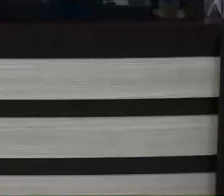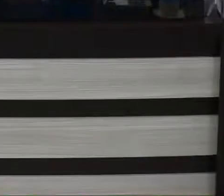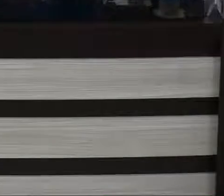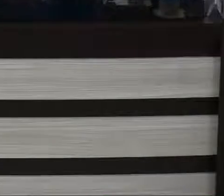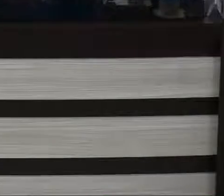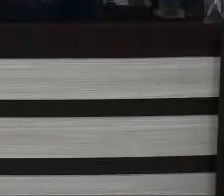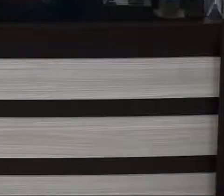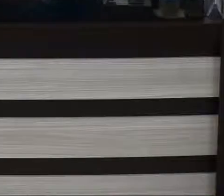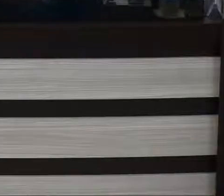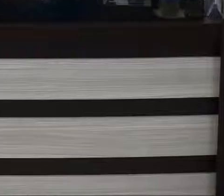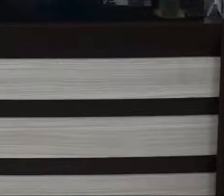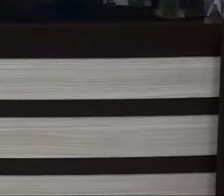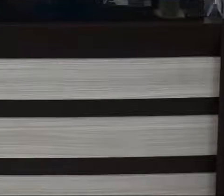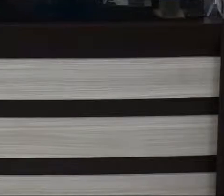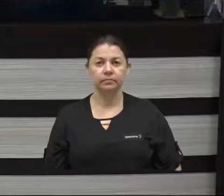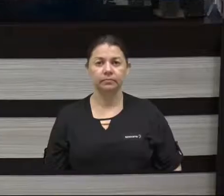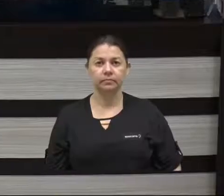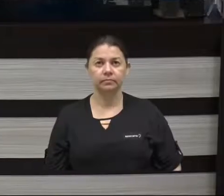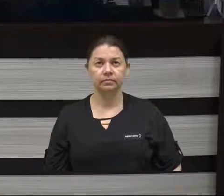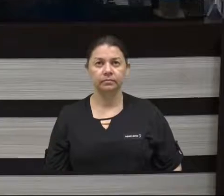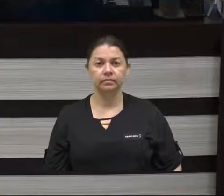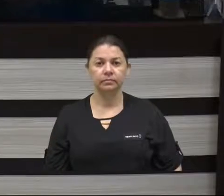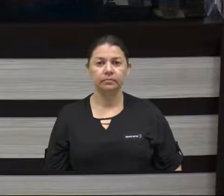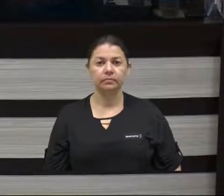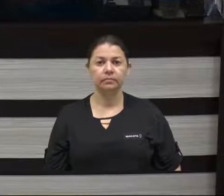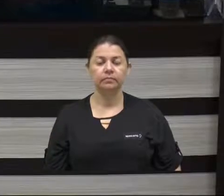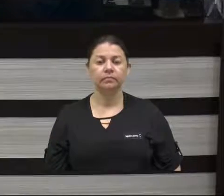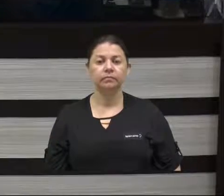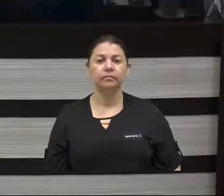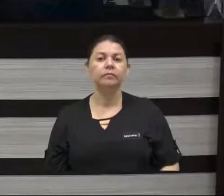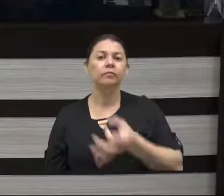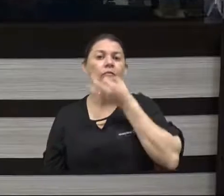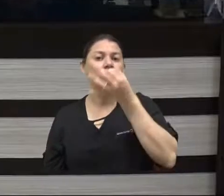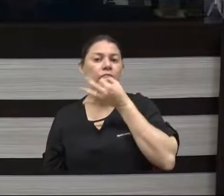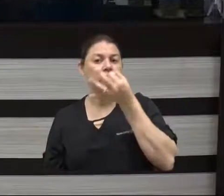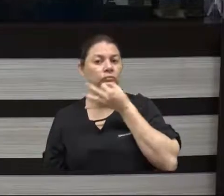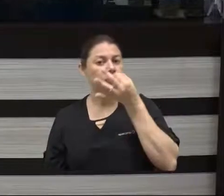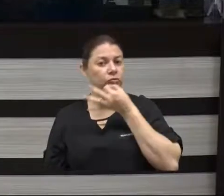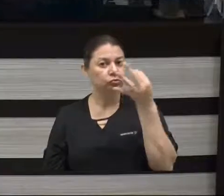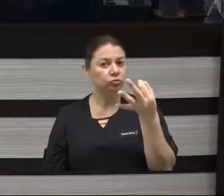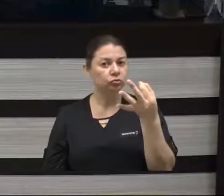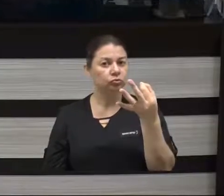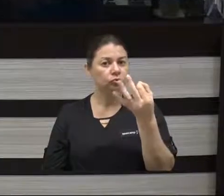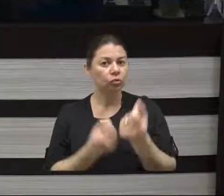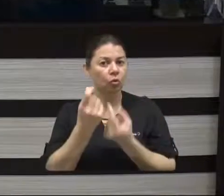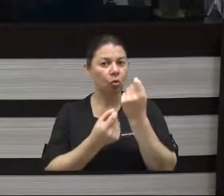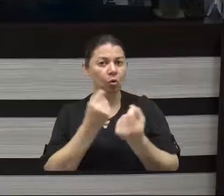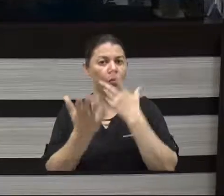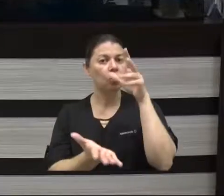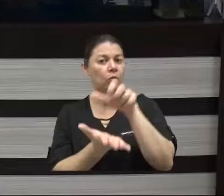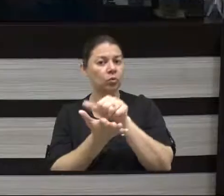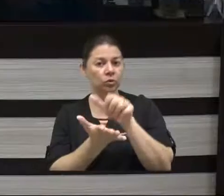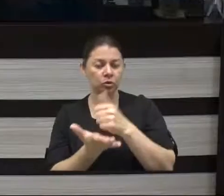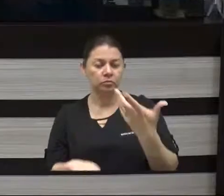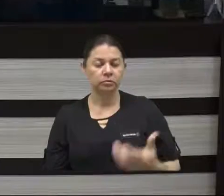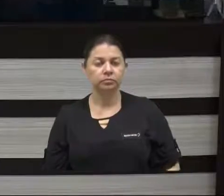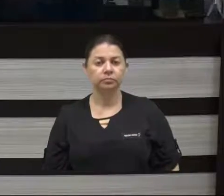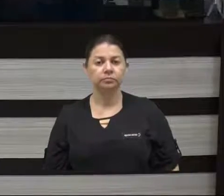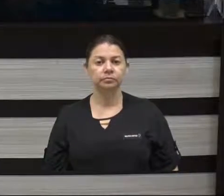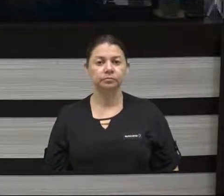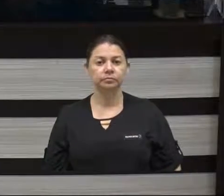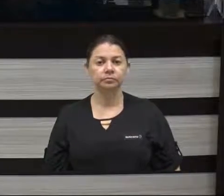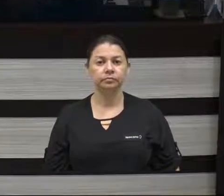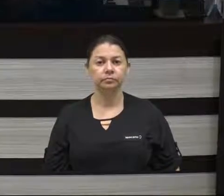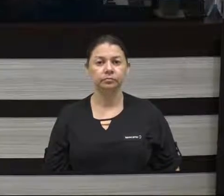Sessão. Alguém deseja discutir o requerimento? Não havendo, ao executivo.